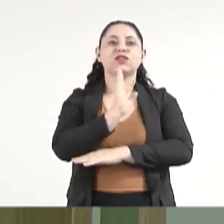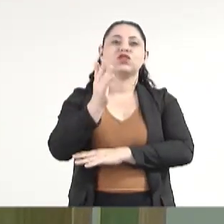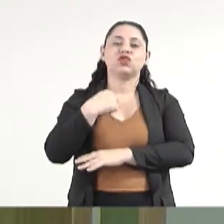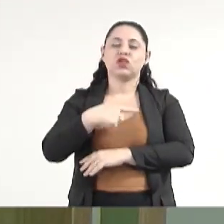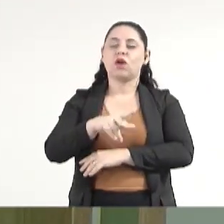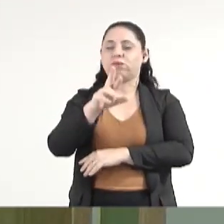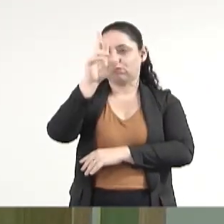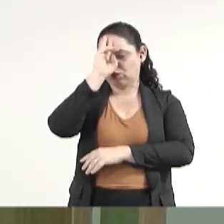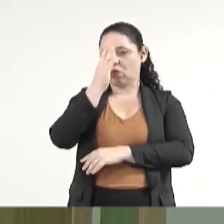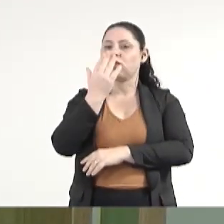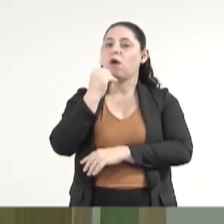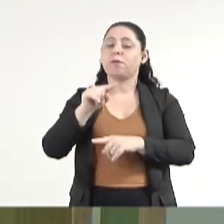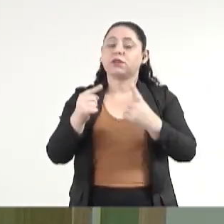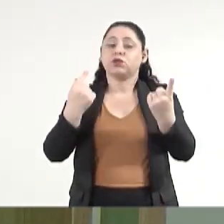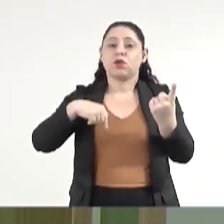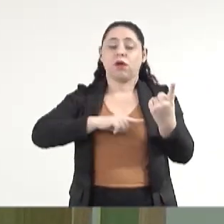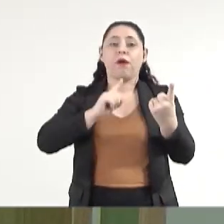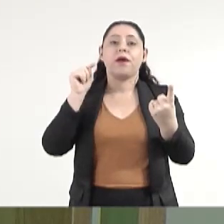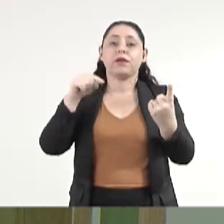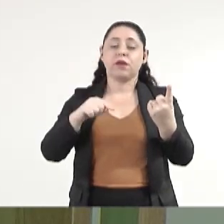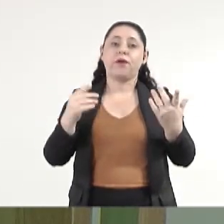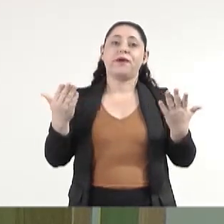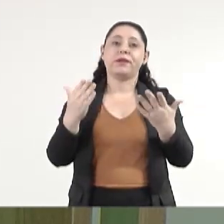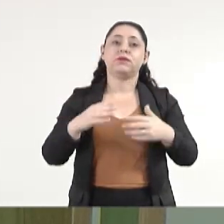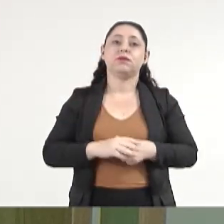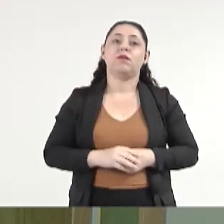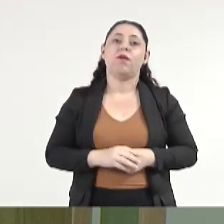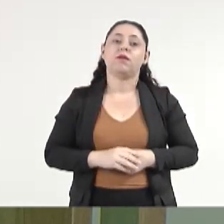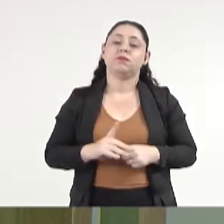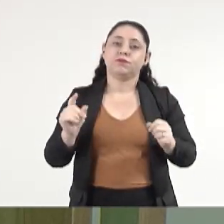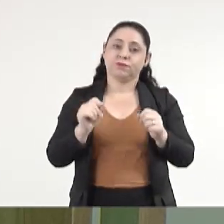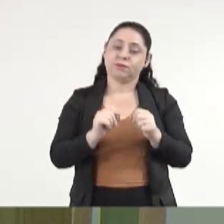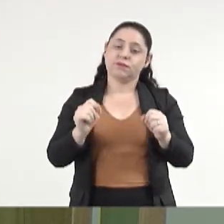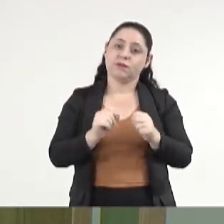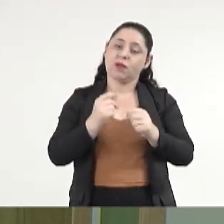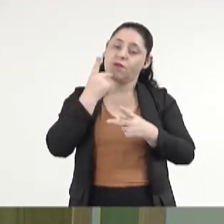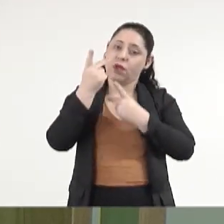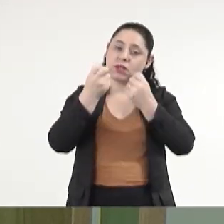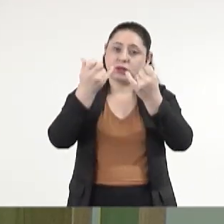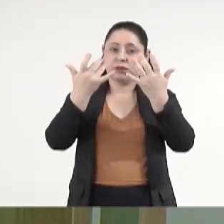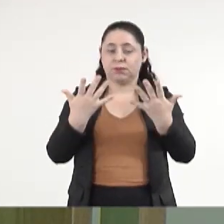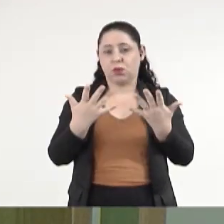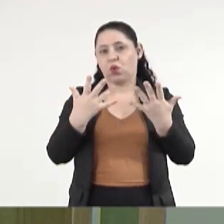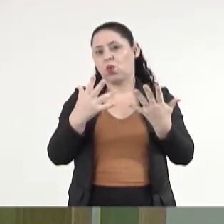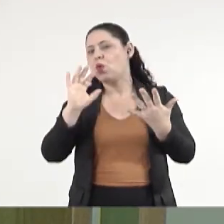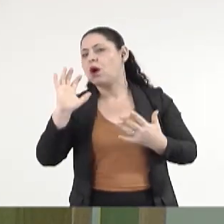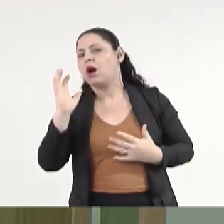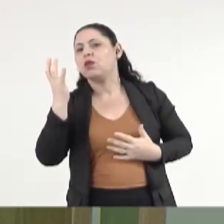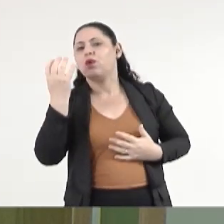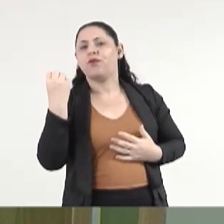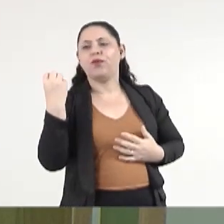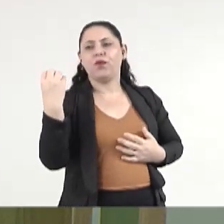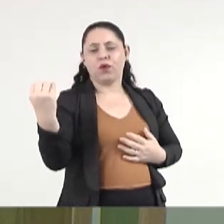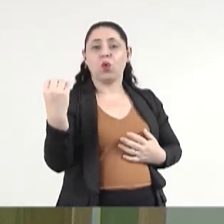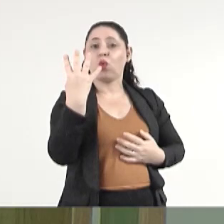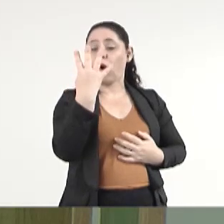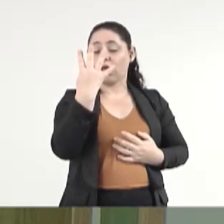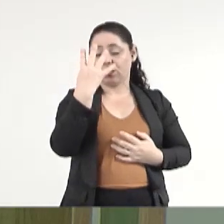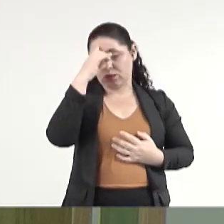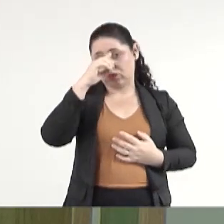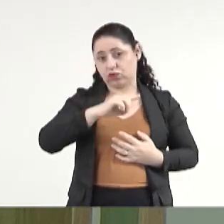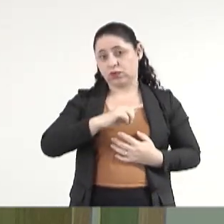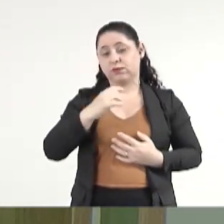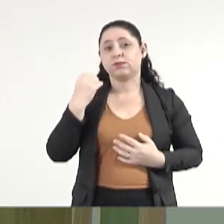para quem já almoçou, né? Mas nós estamos aqui hoje nós fizemos uma fala pouco sobre o que aconteceu nessa viagem. Foram